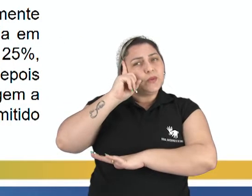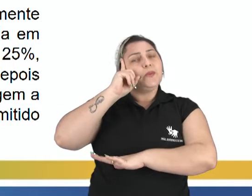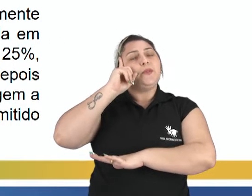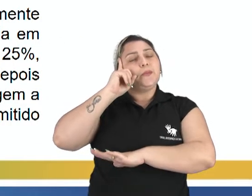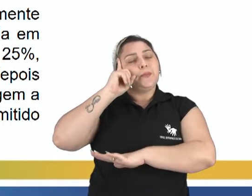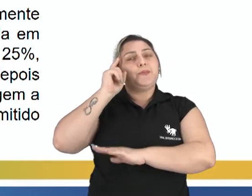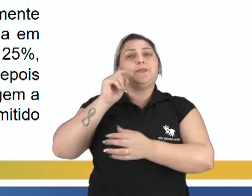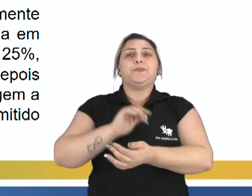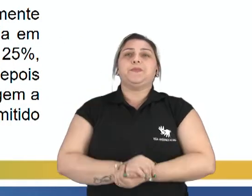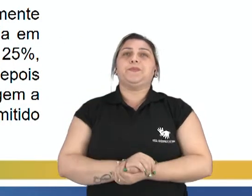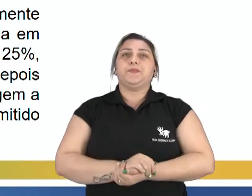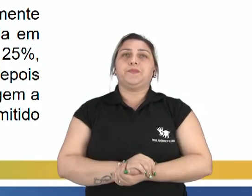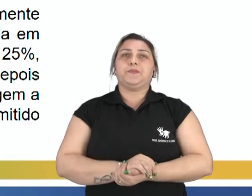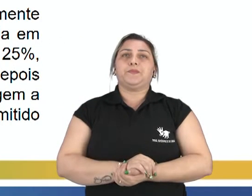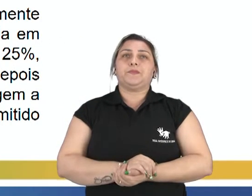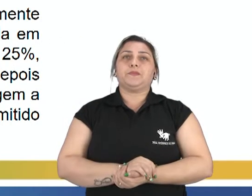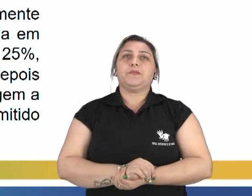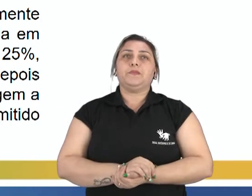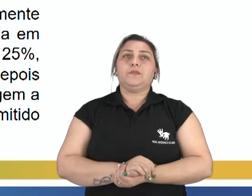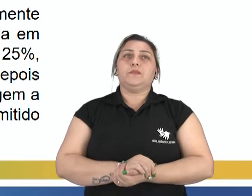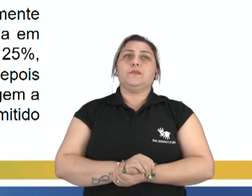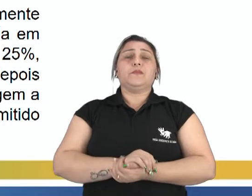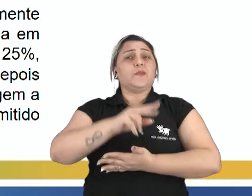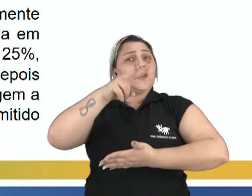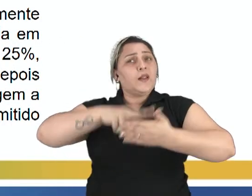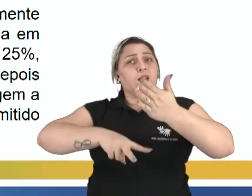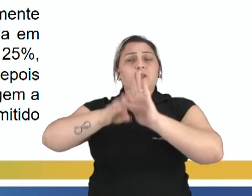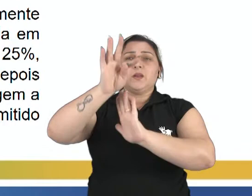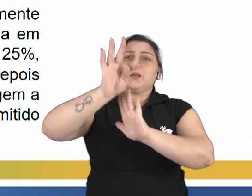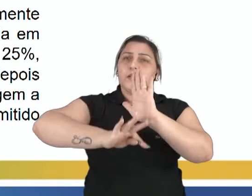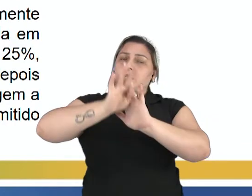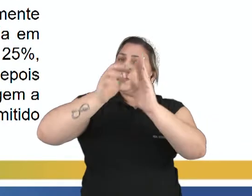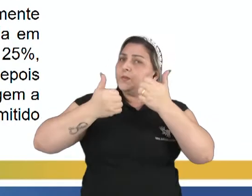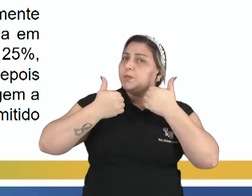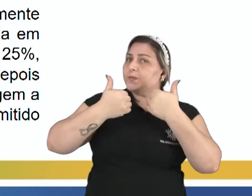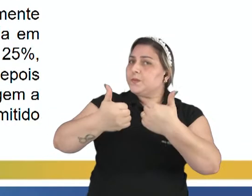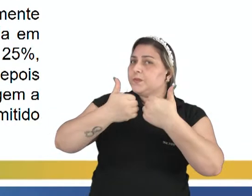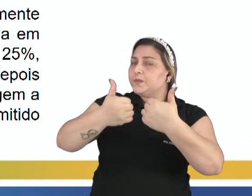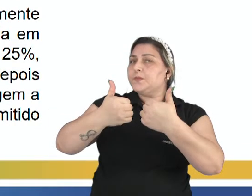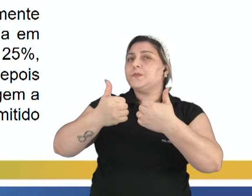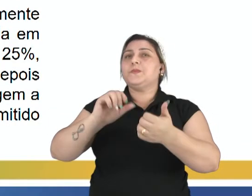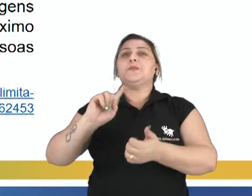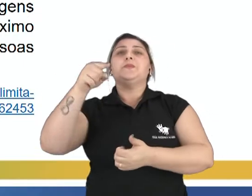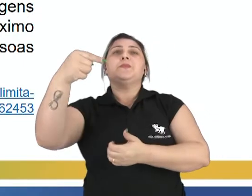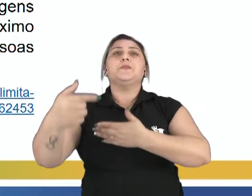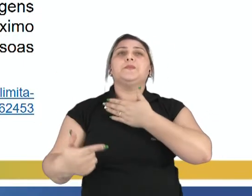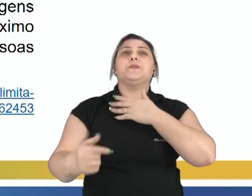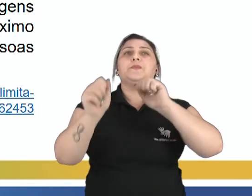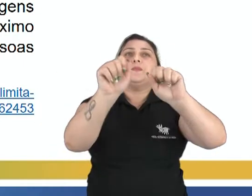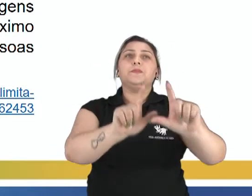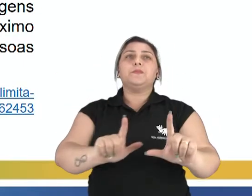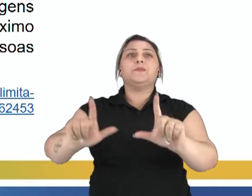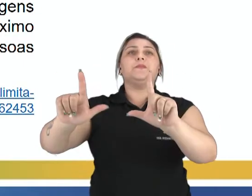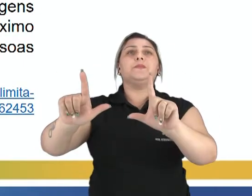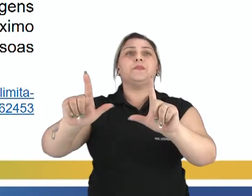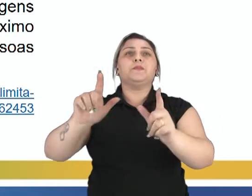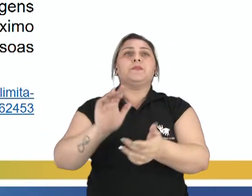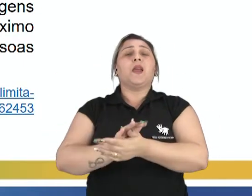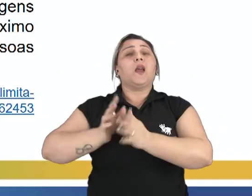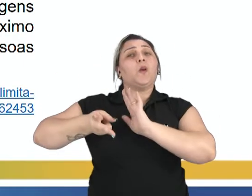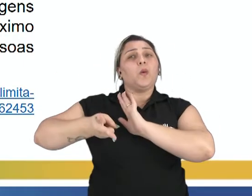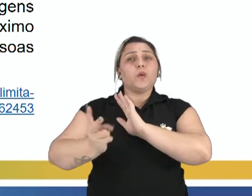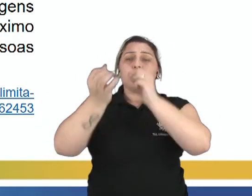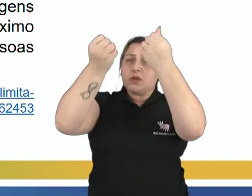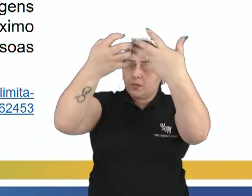por aí, tá? Então, dê uma lida aí nesse texto, tá bom? Vamos aqui para outra página. Aqui ele